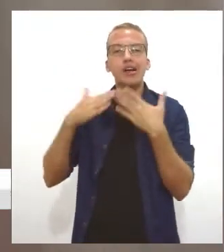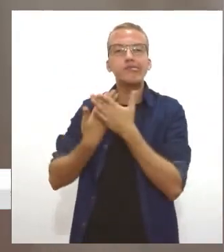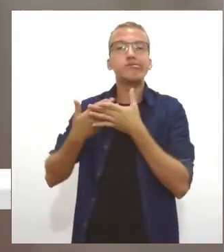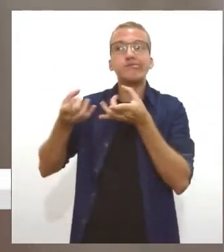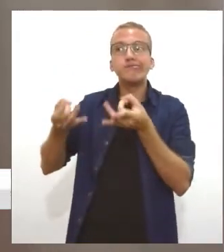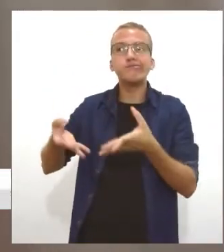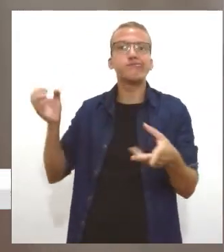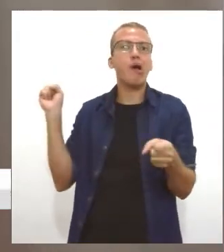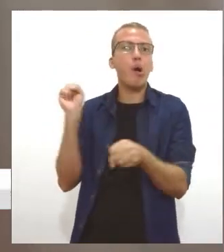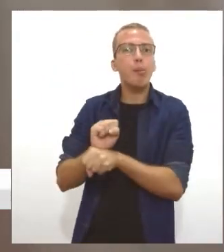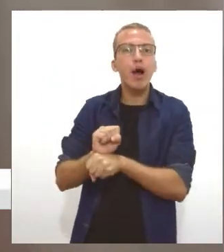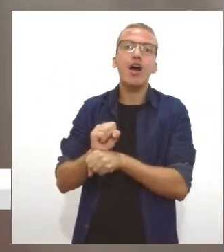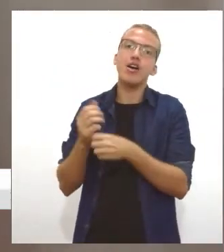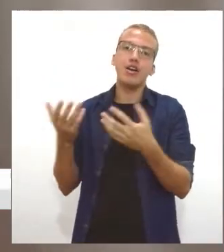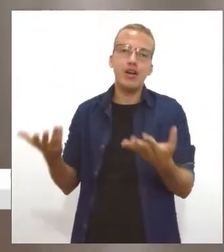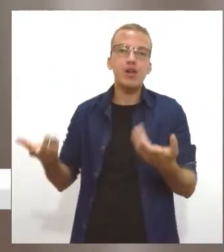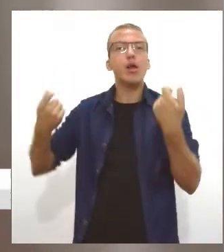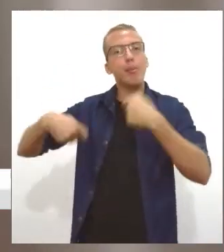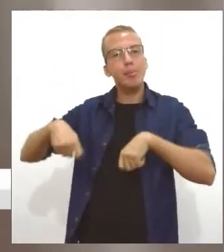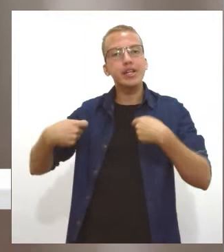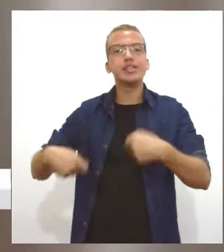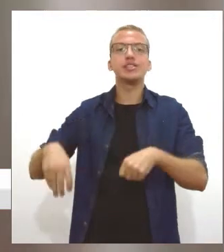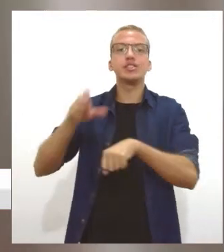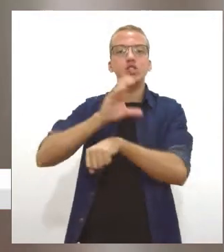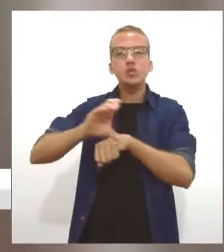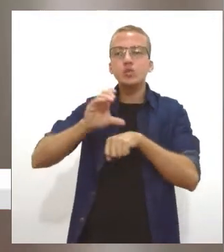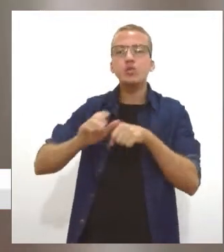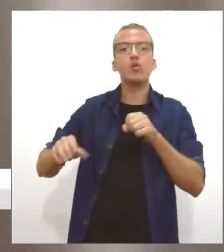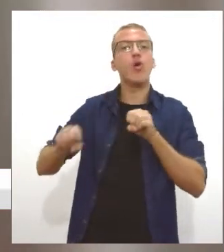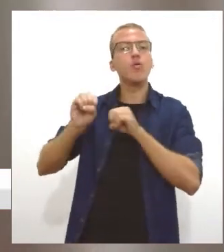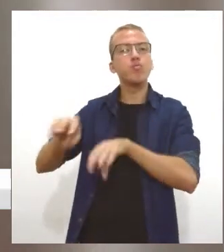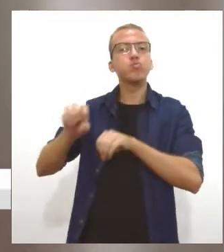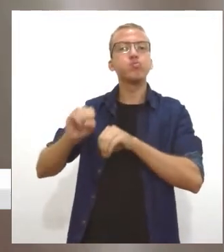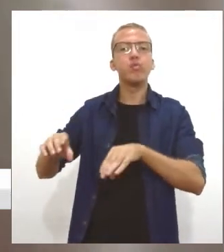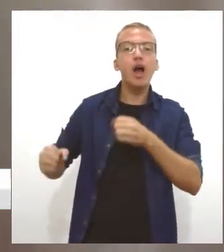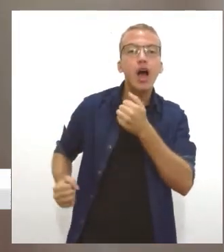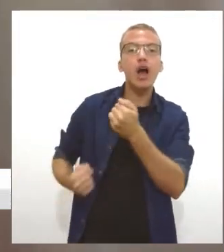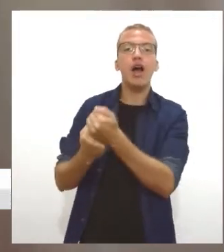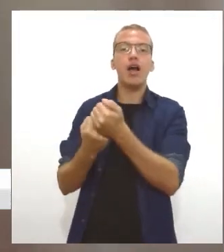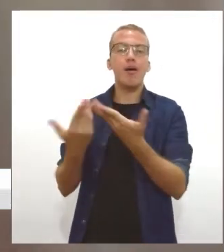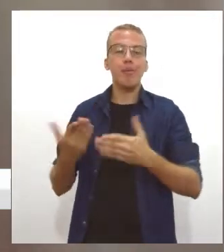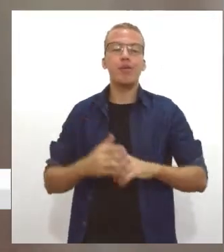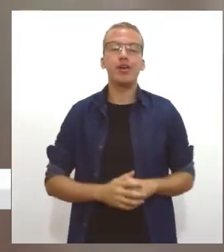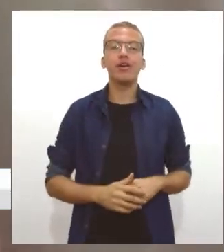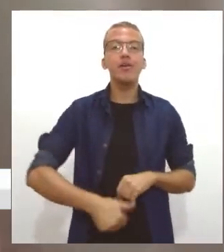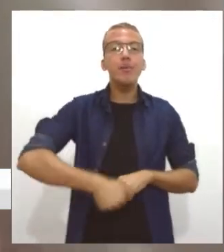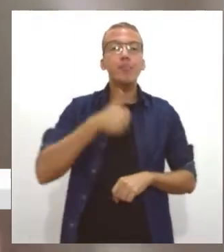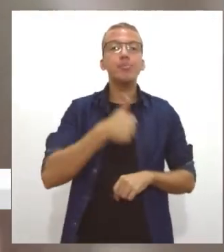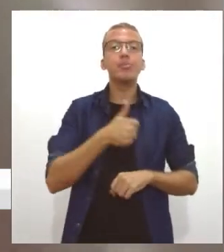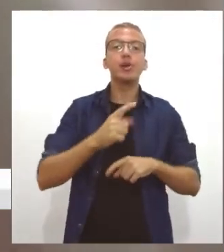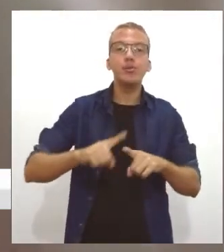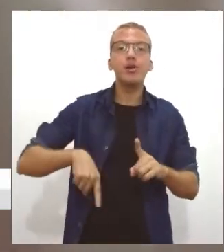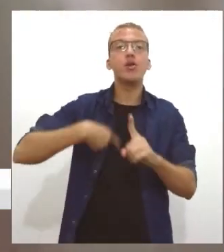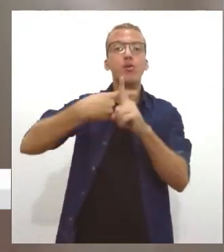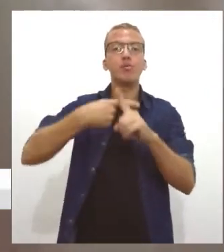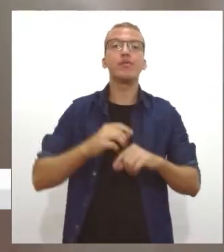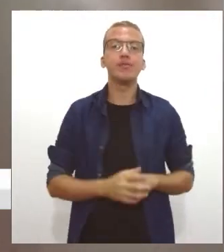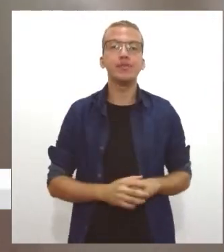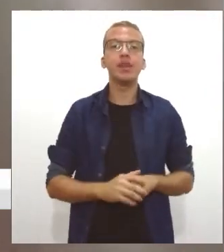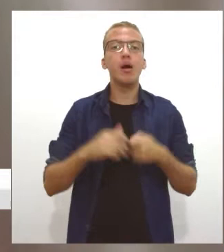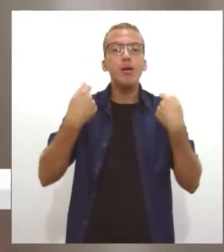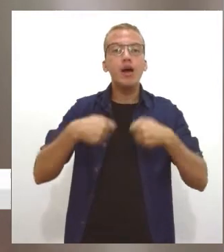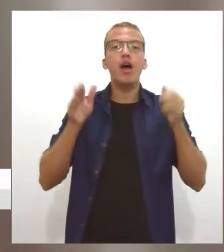só o primeiro passo, benefício. Eu acho que dar sabatenção a este projeto